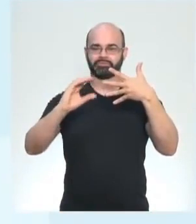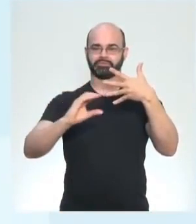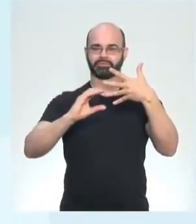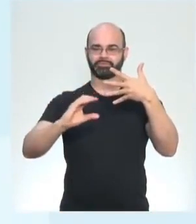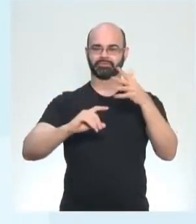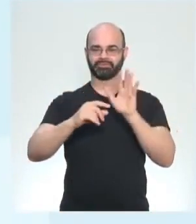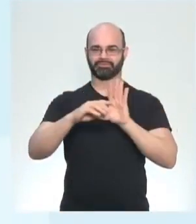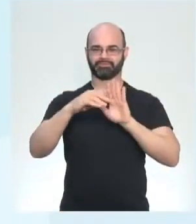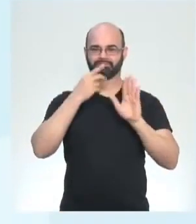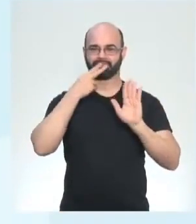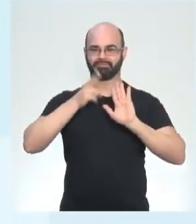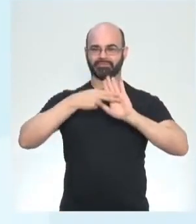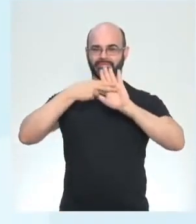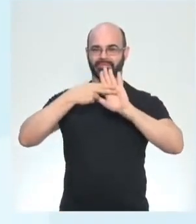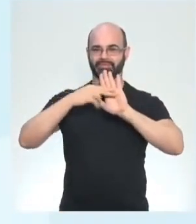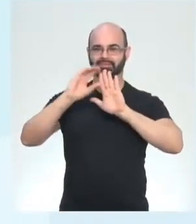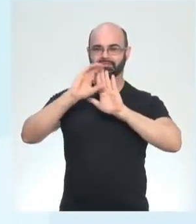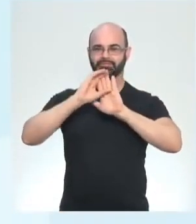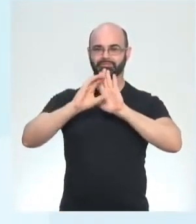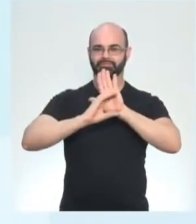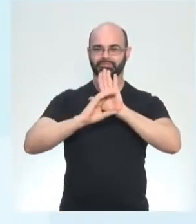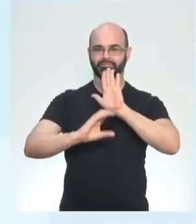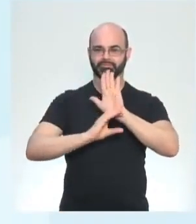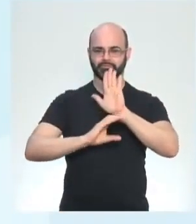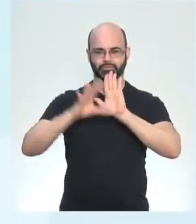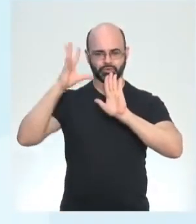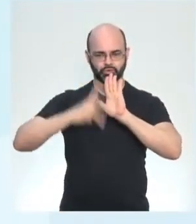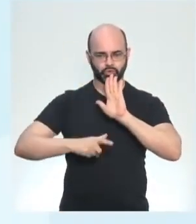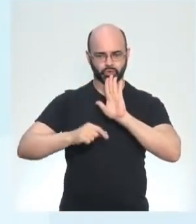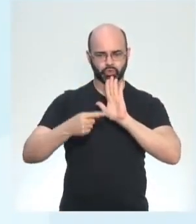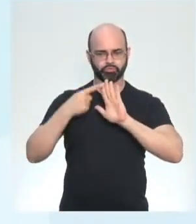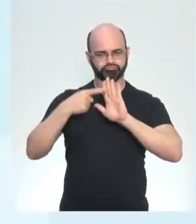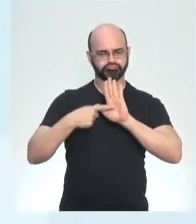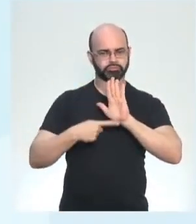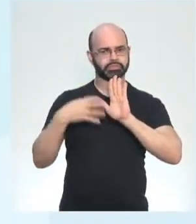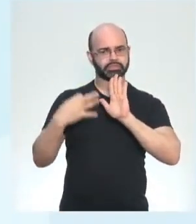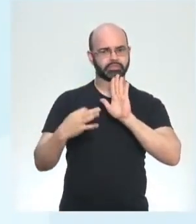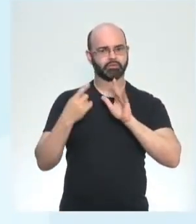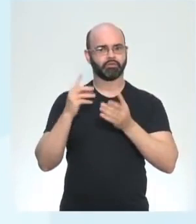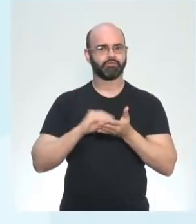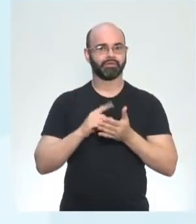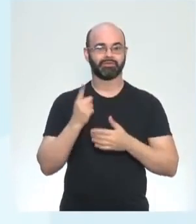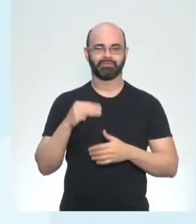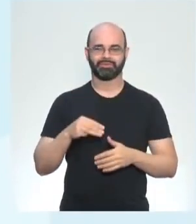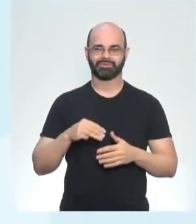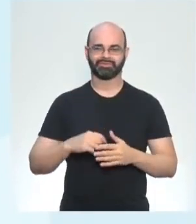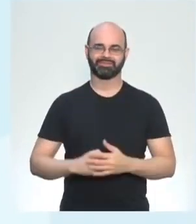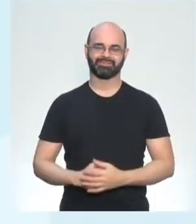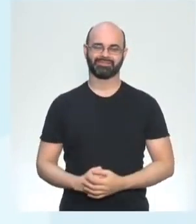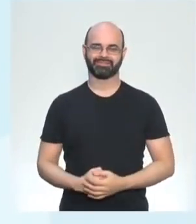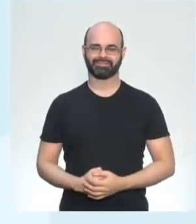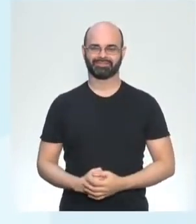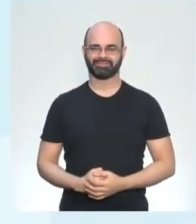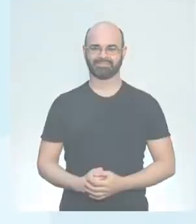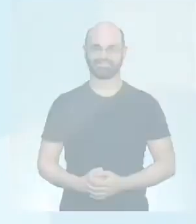Elas apresentaram ou têm todos os elementos? Se não, quais que faltaram? Vou dar 1 minuto.